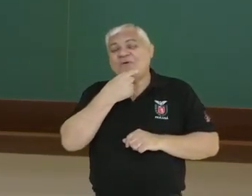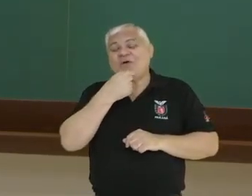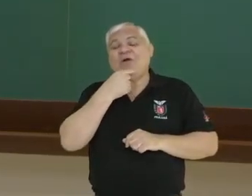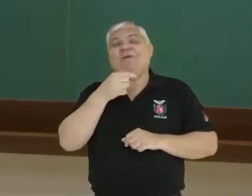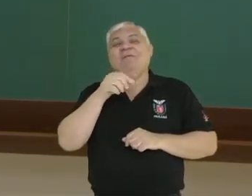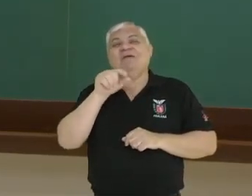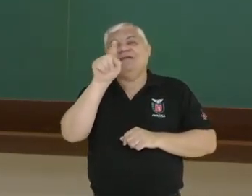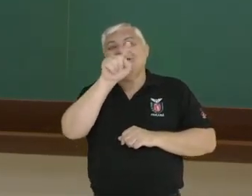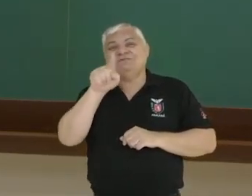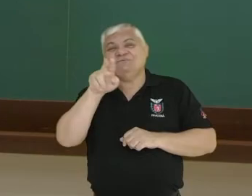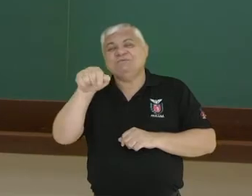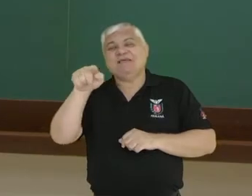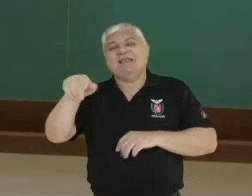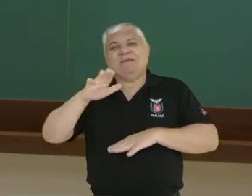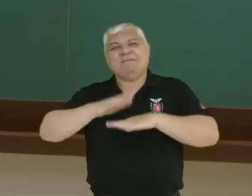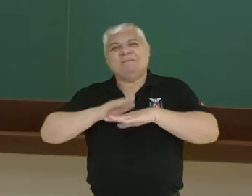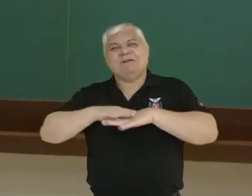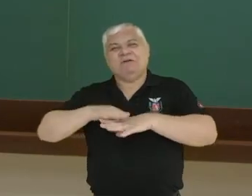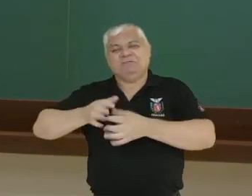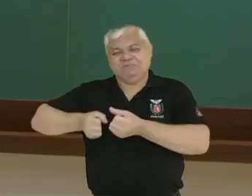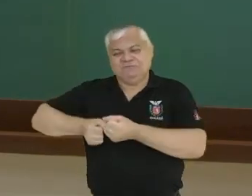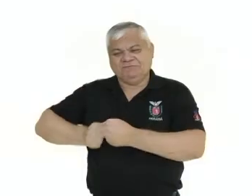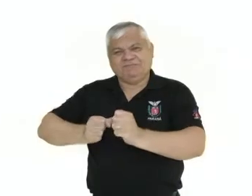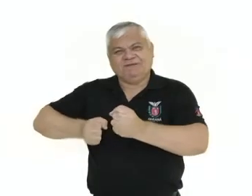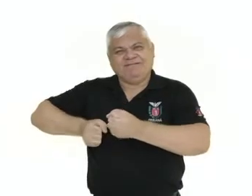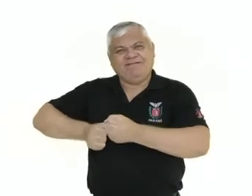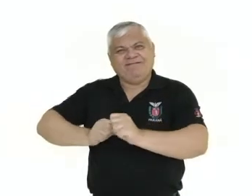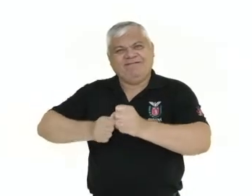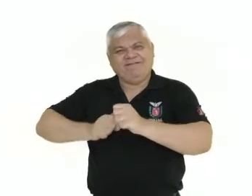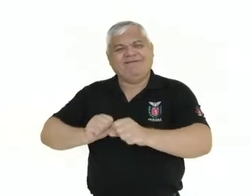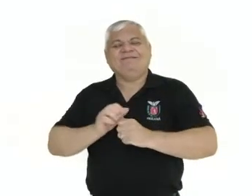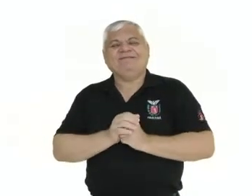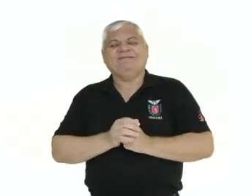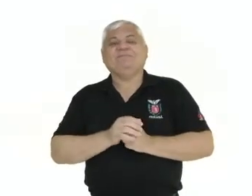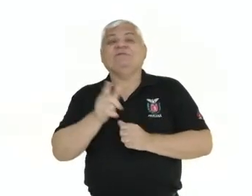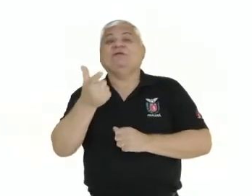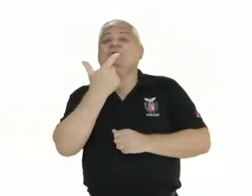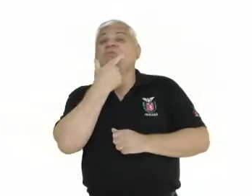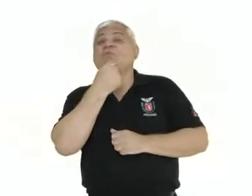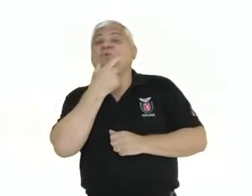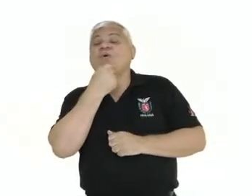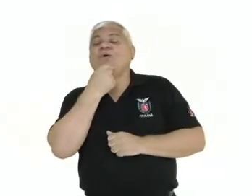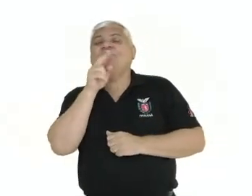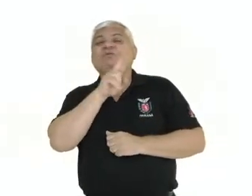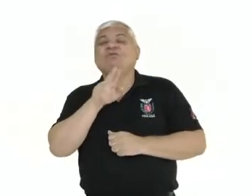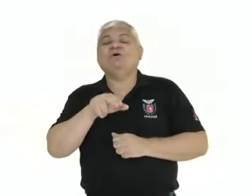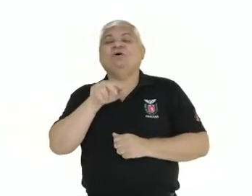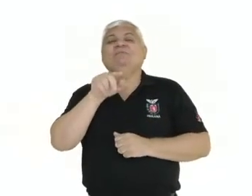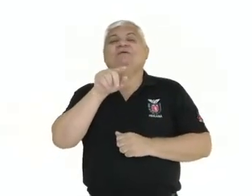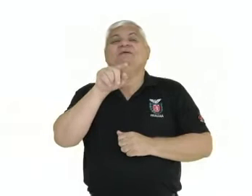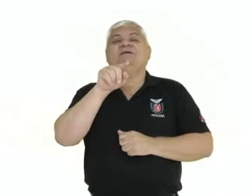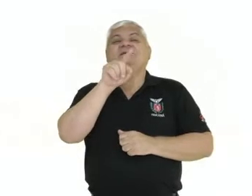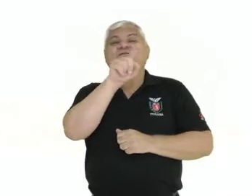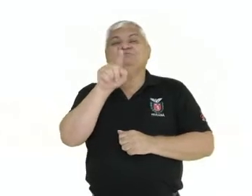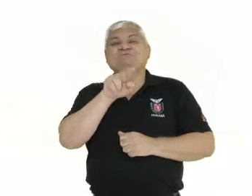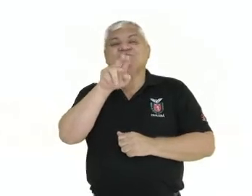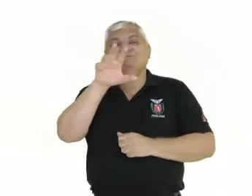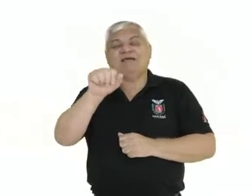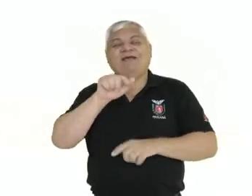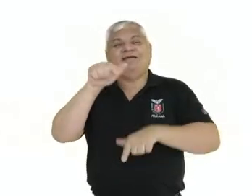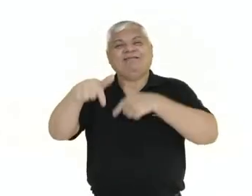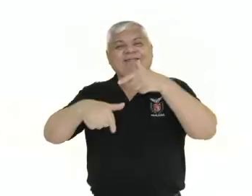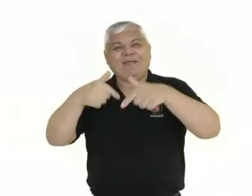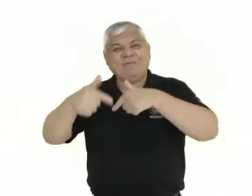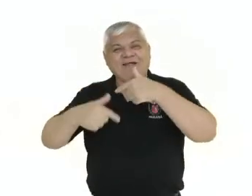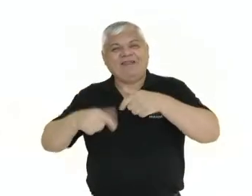marceneiro, certo? Olha lá, era um dia um velho chamado Zusa que trabalhava pelo ofício de carapina. A sua oficina era